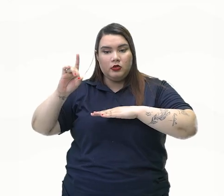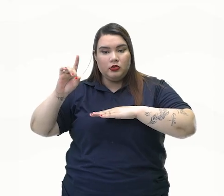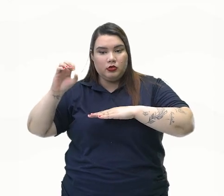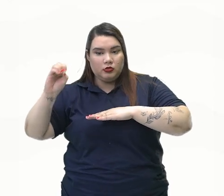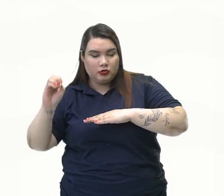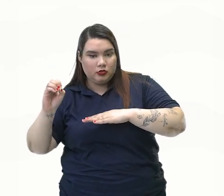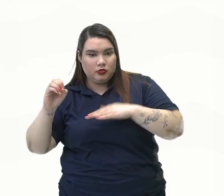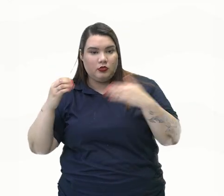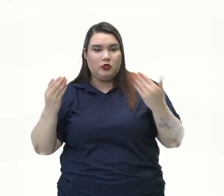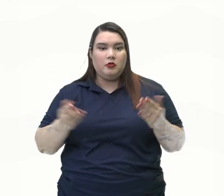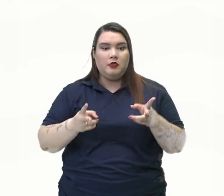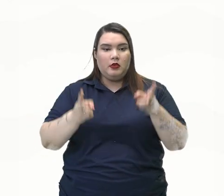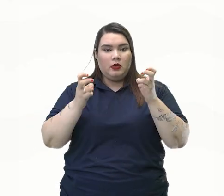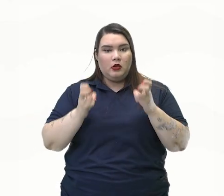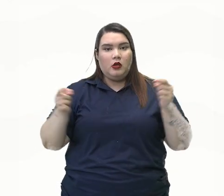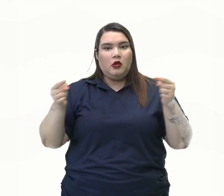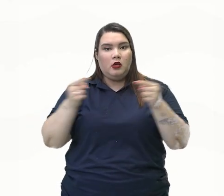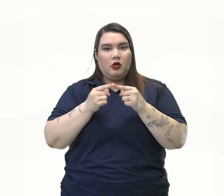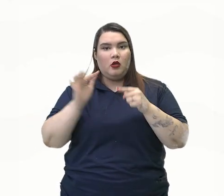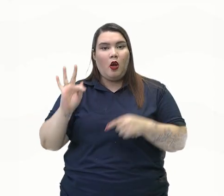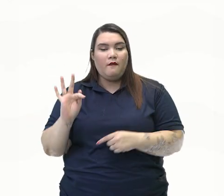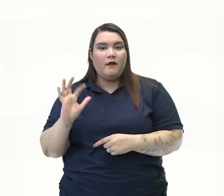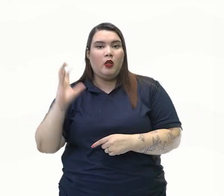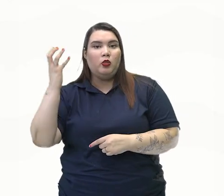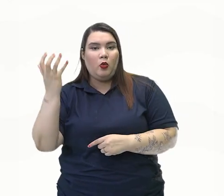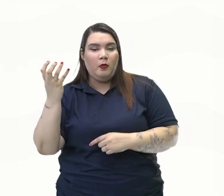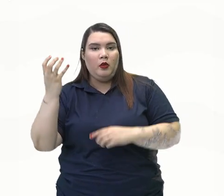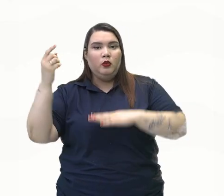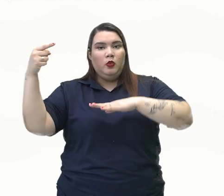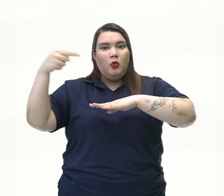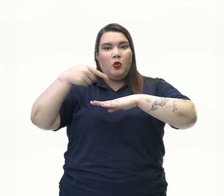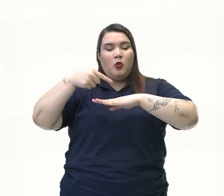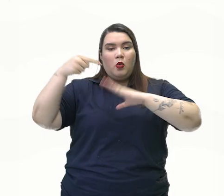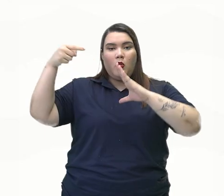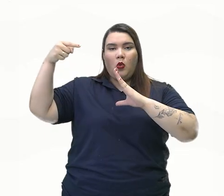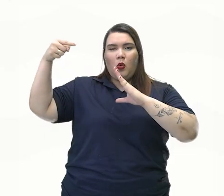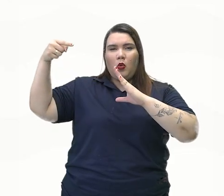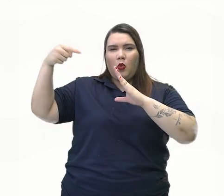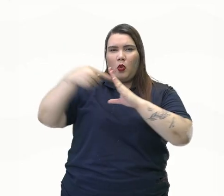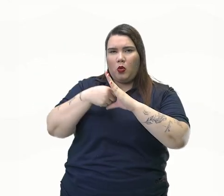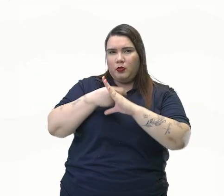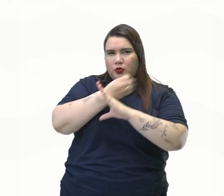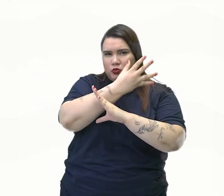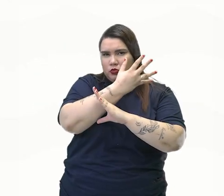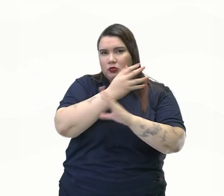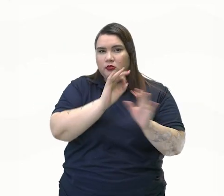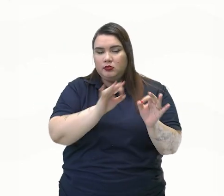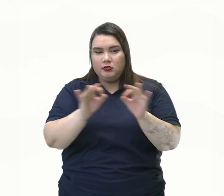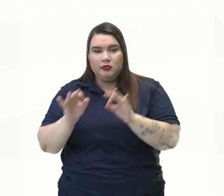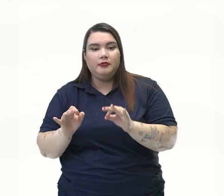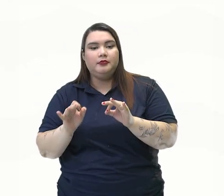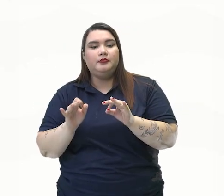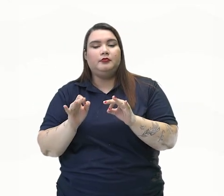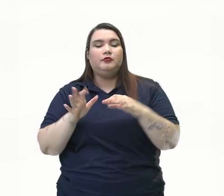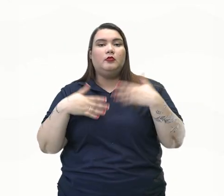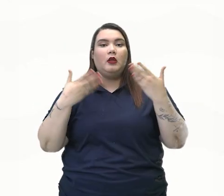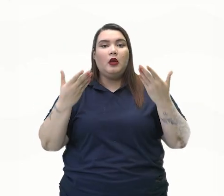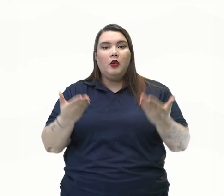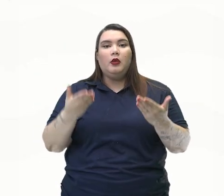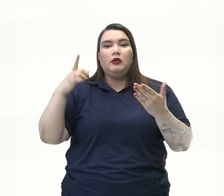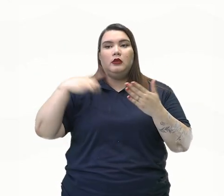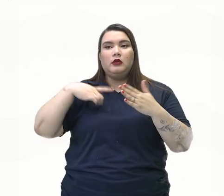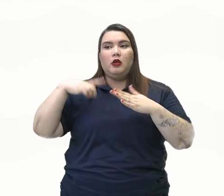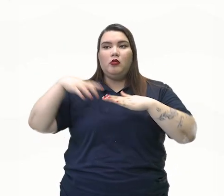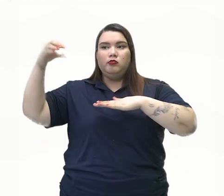refração, nós vimos o quê? Que eles são fenômenos ópticos, onde a luz incide em uma superfície